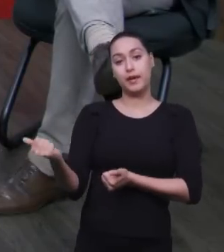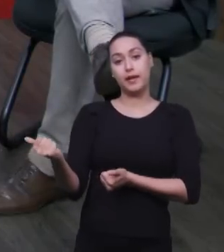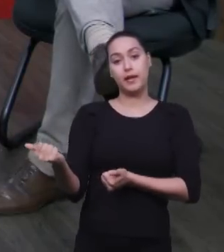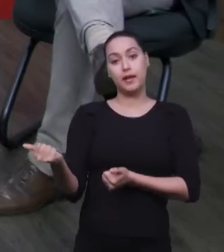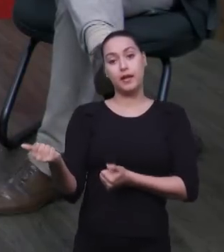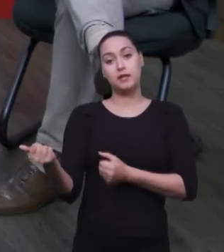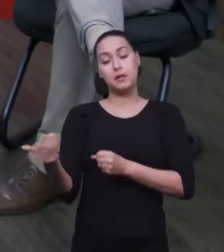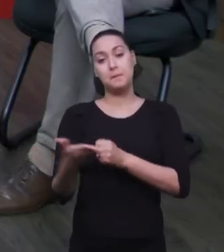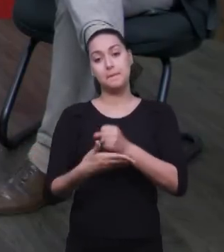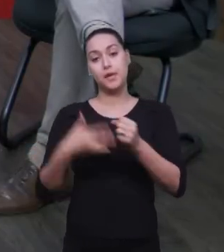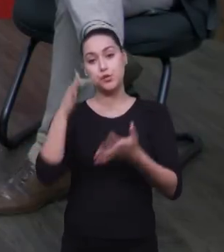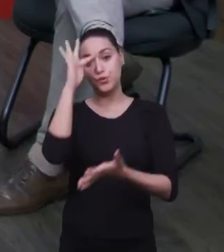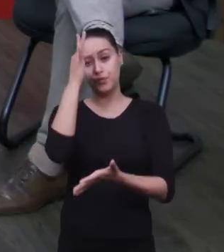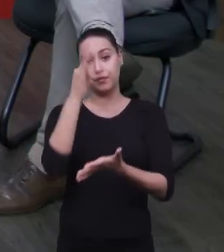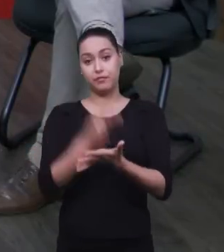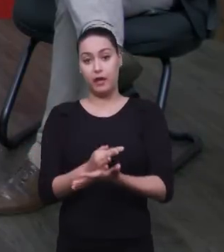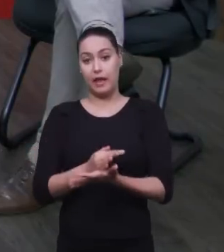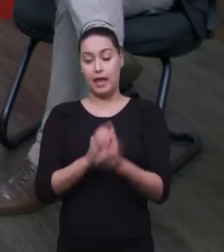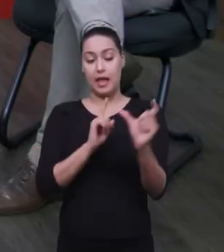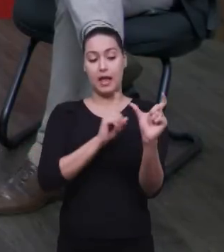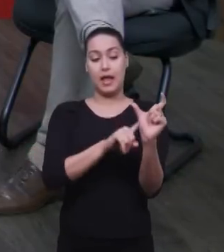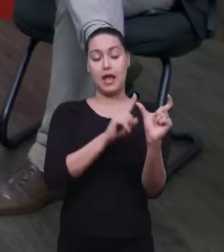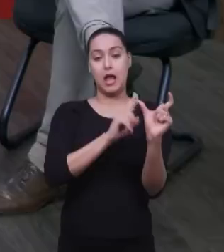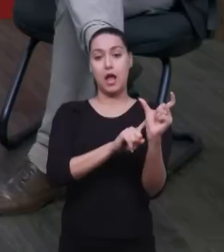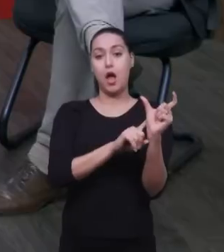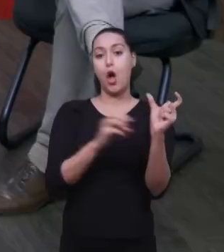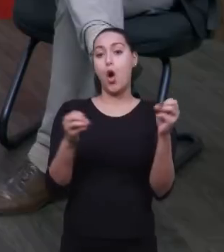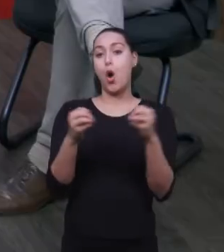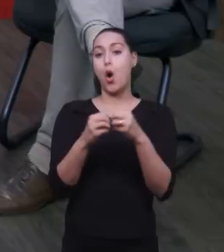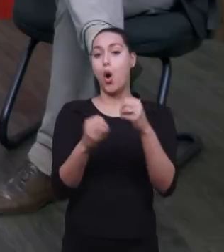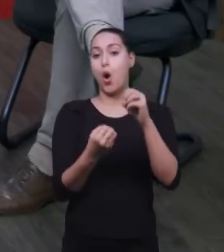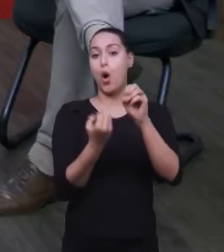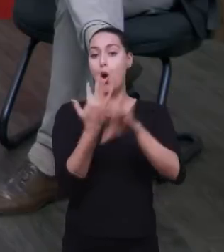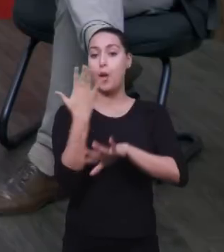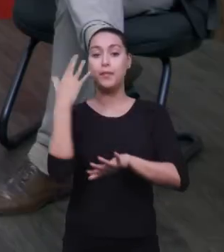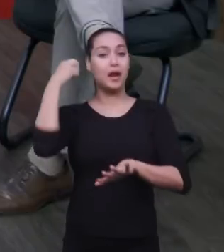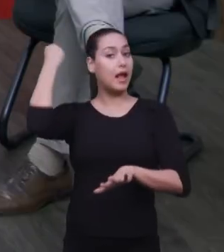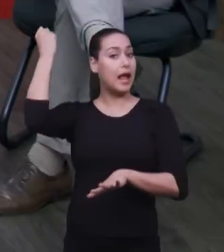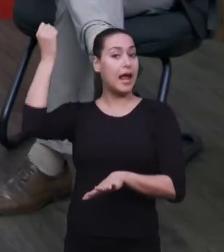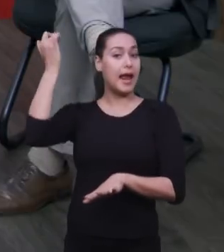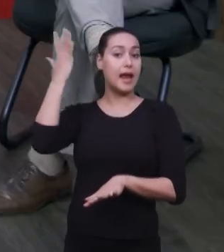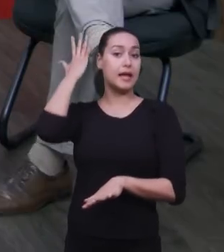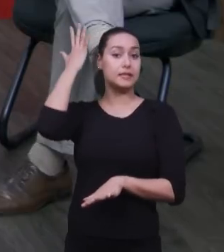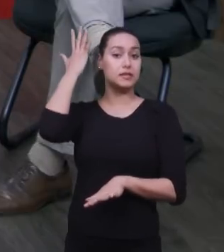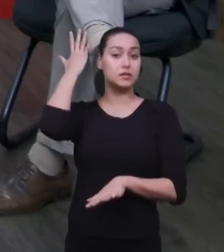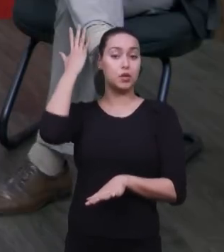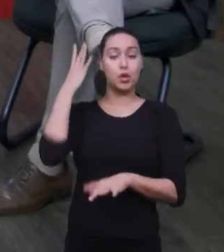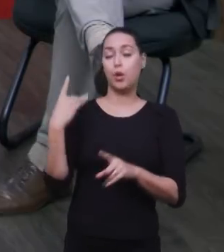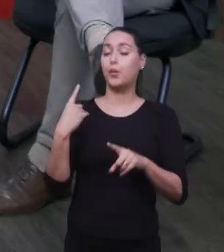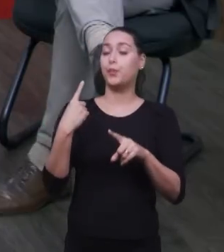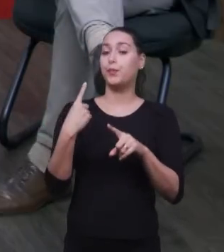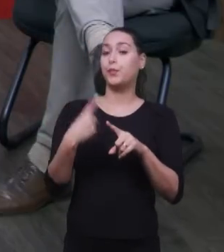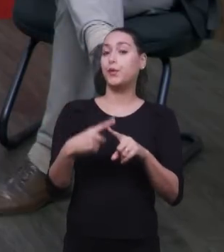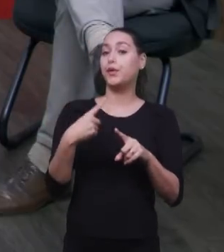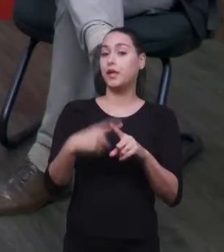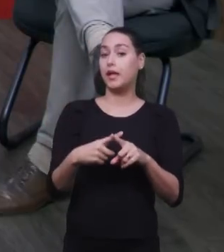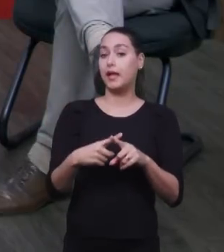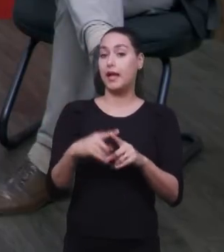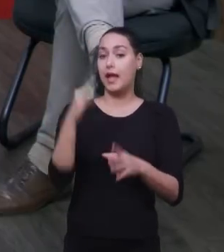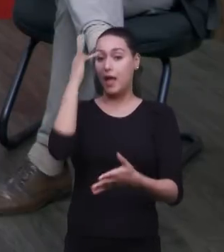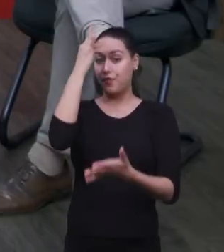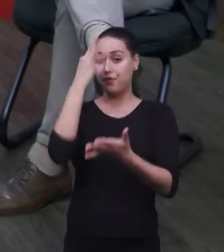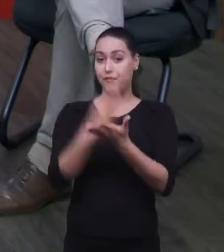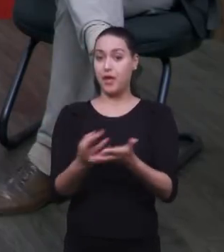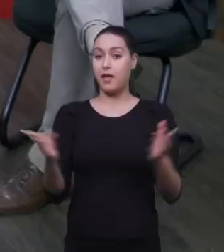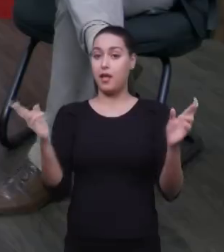fé, ela fez questão de usar uma expressão chamada obra redentora. E isso porque a questão